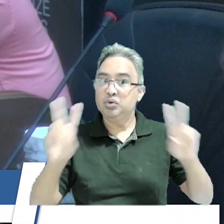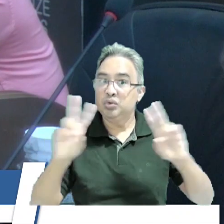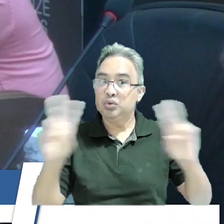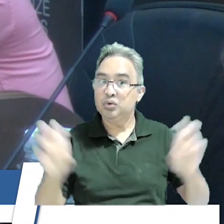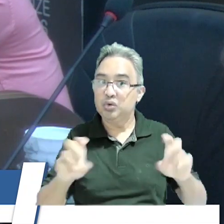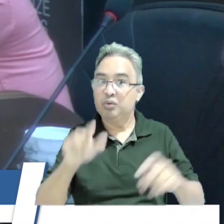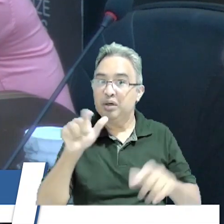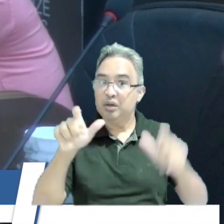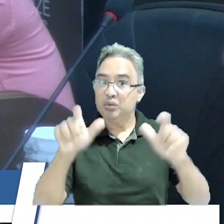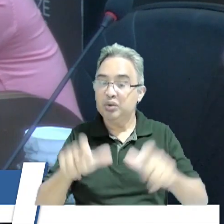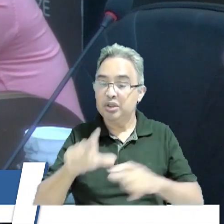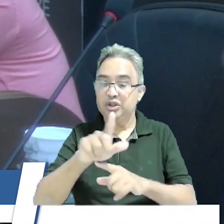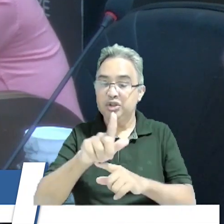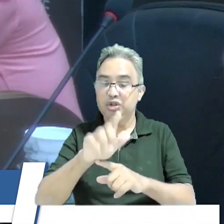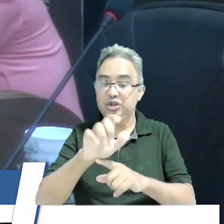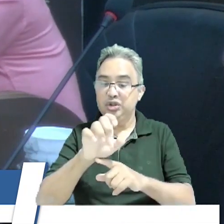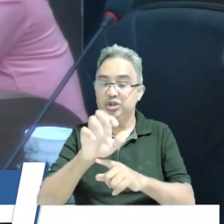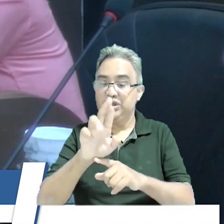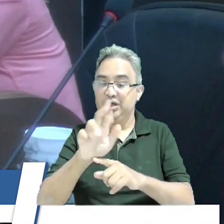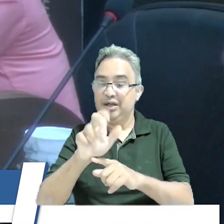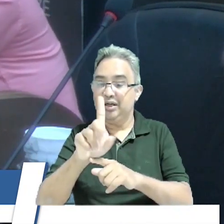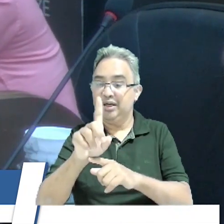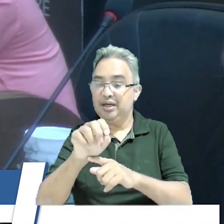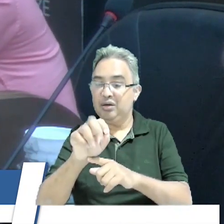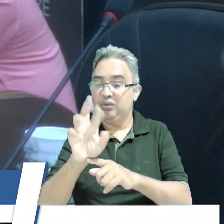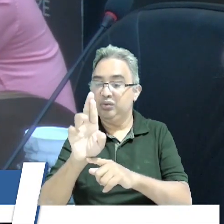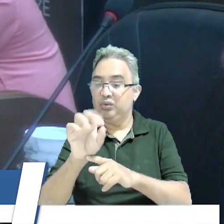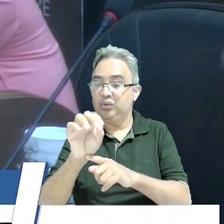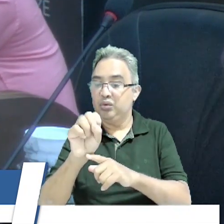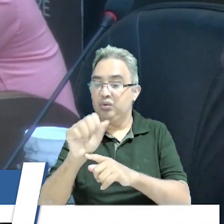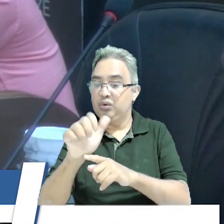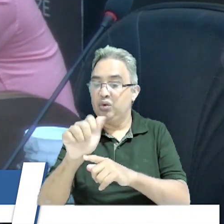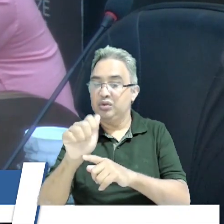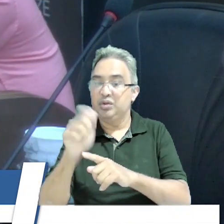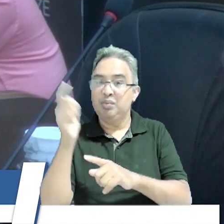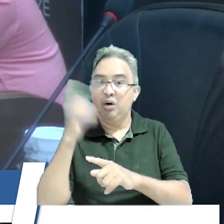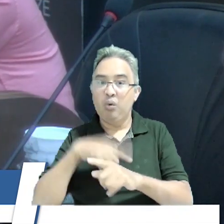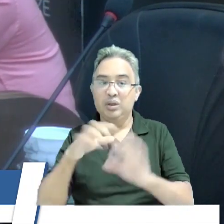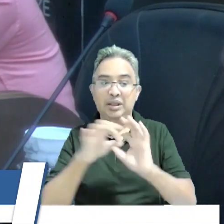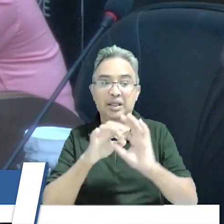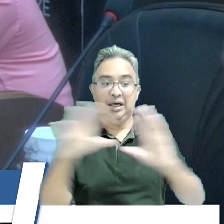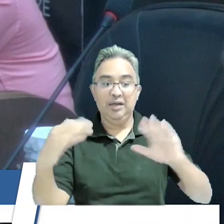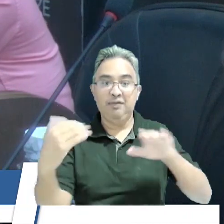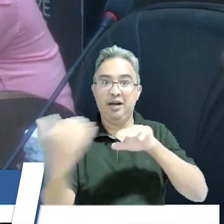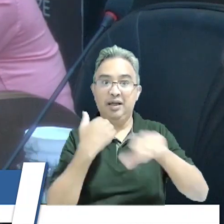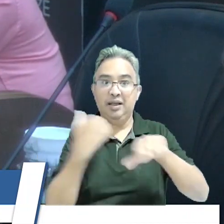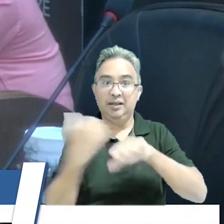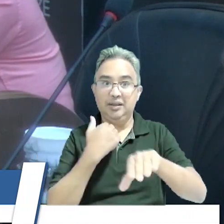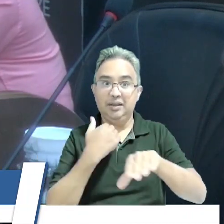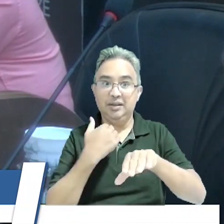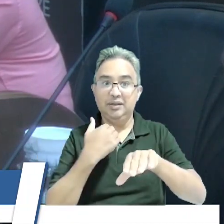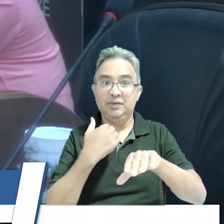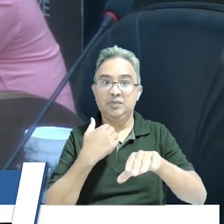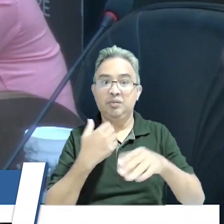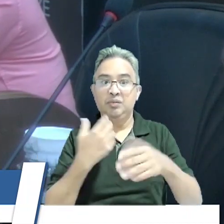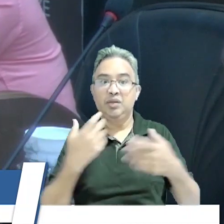Silva. Para fazer o estrangulamento do trânsito lá, é necessário que faça aquela avenida